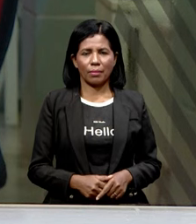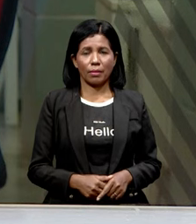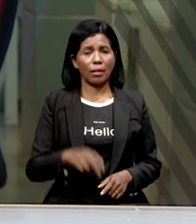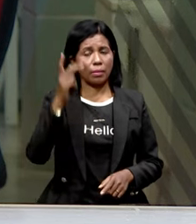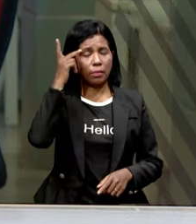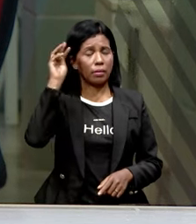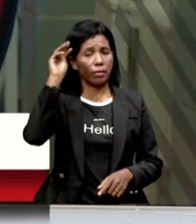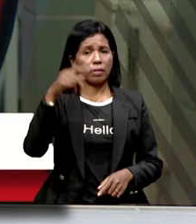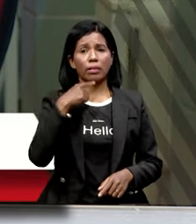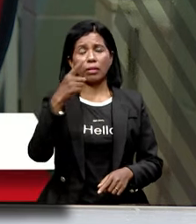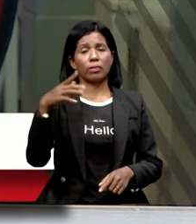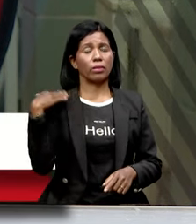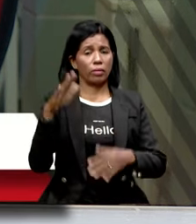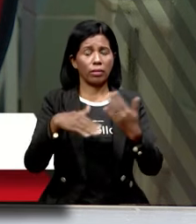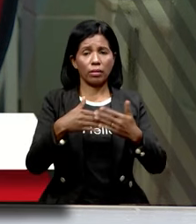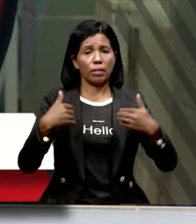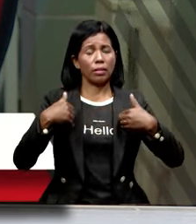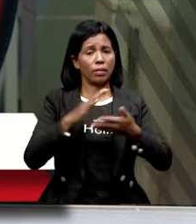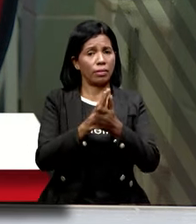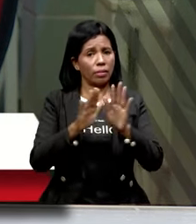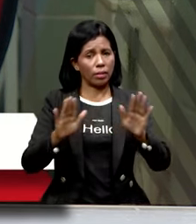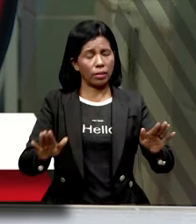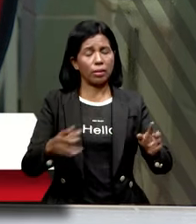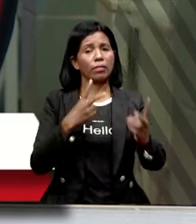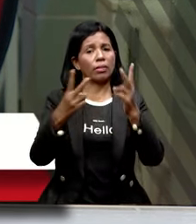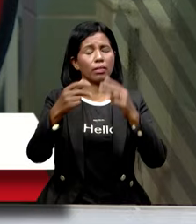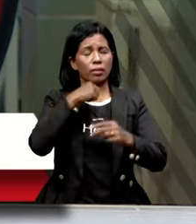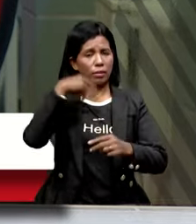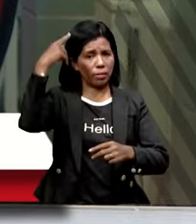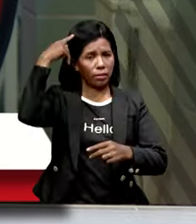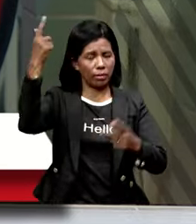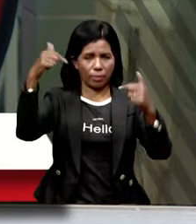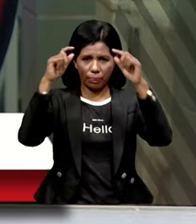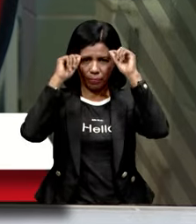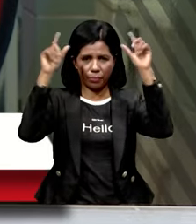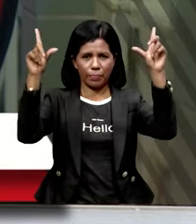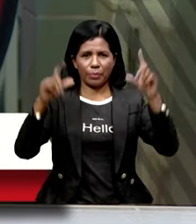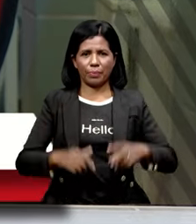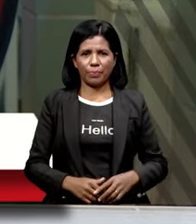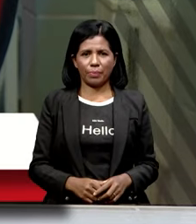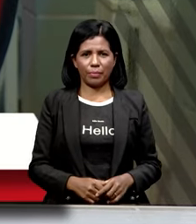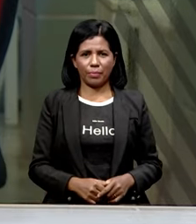Primeiro-ministro apelou vencer a Tucuria Paz na estabilidade durante a visita Papa Francisco ao Mai Timor-Leste.